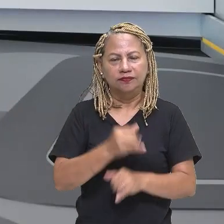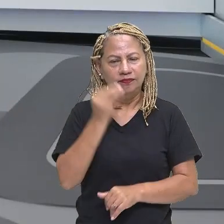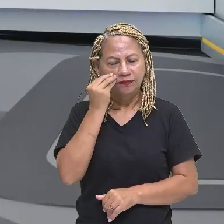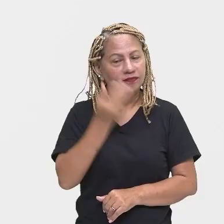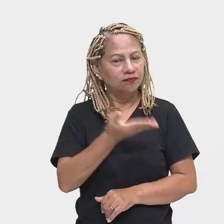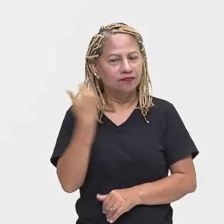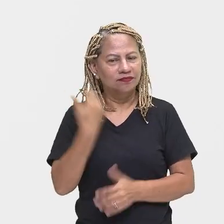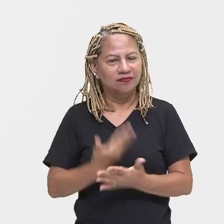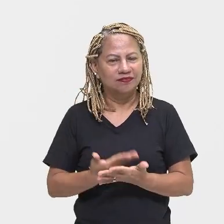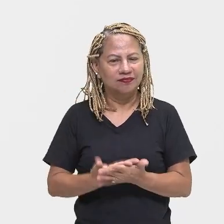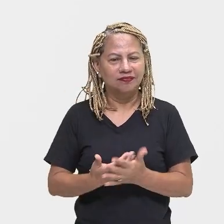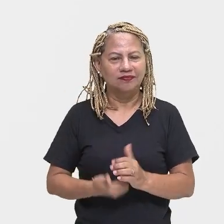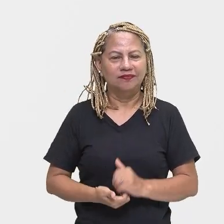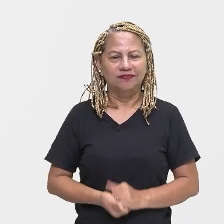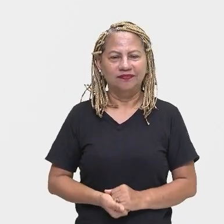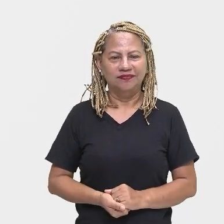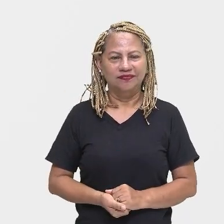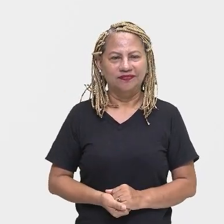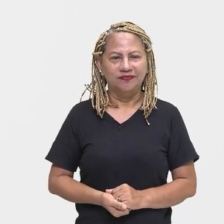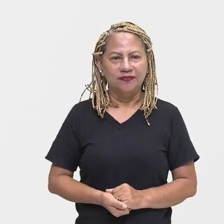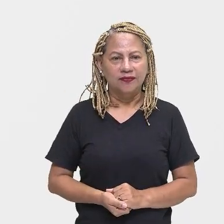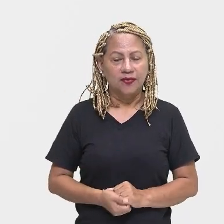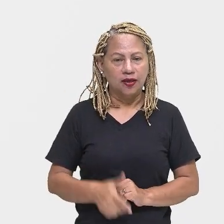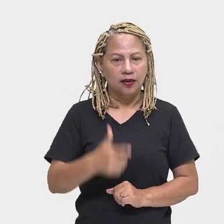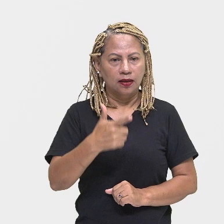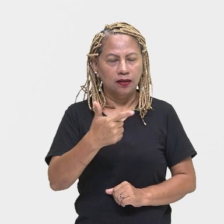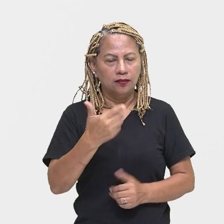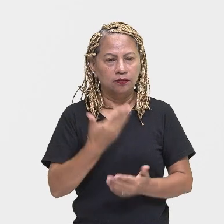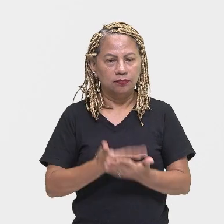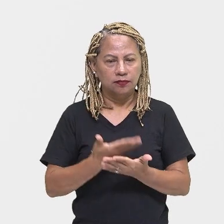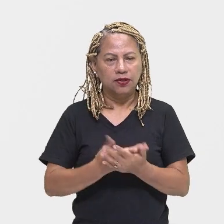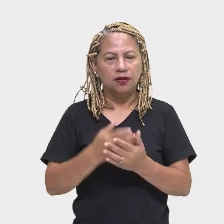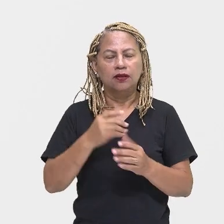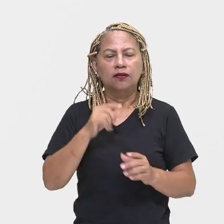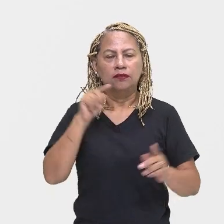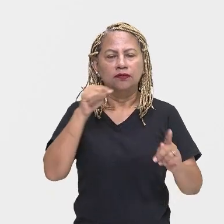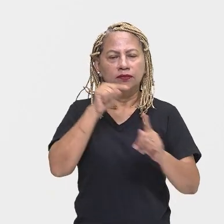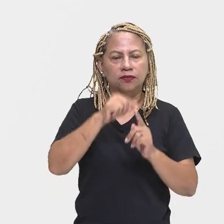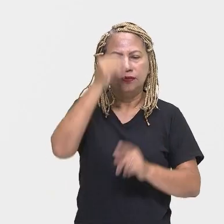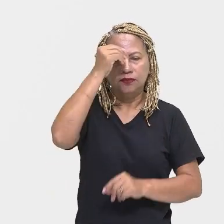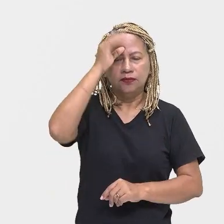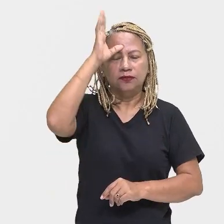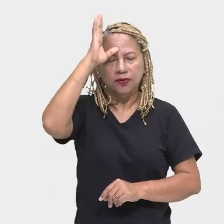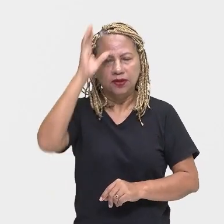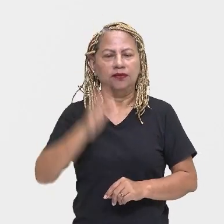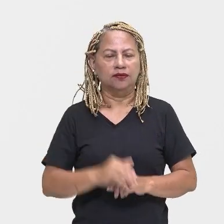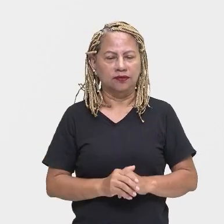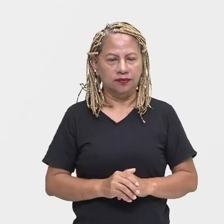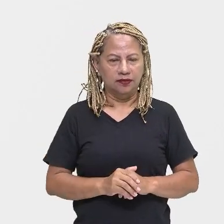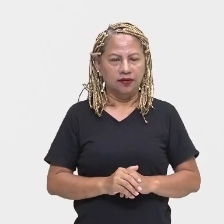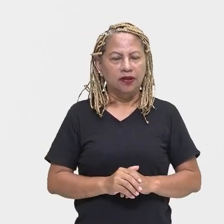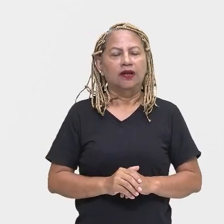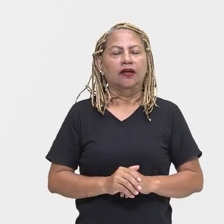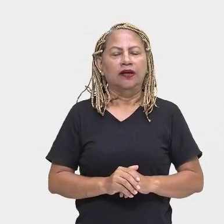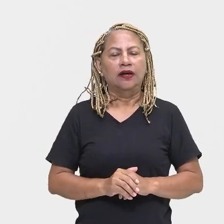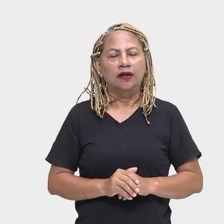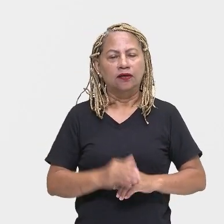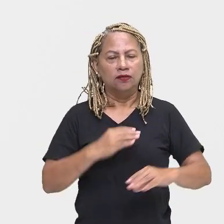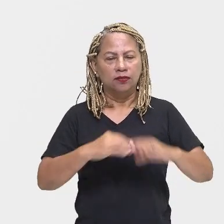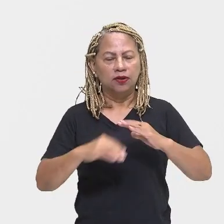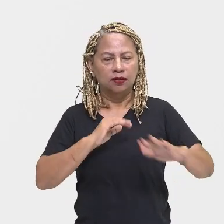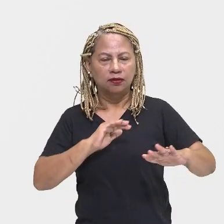vamos lá. Aula 12, Objeto de Conhecimento, Cybercultura. Detalhamento.